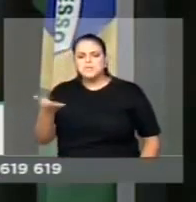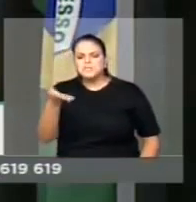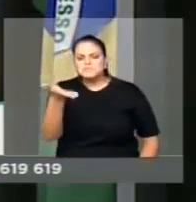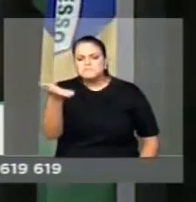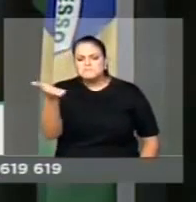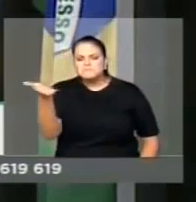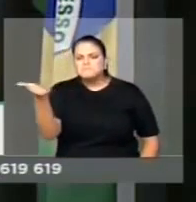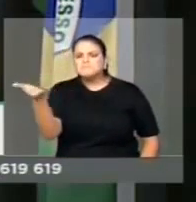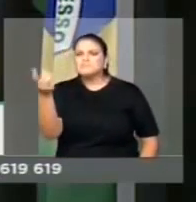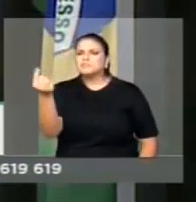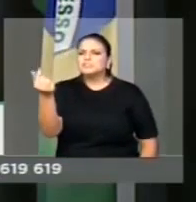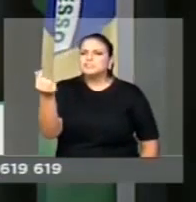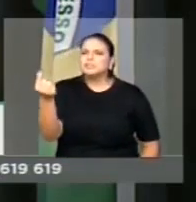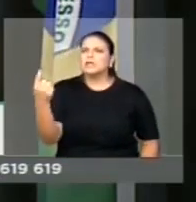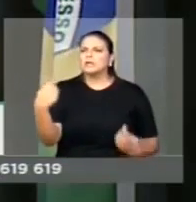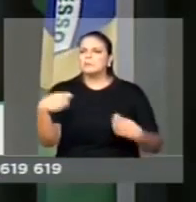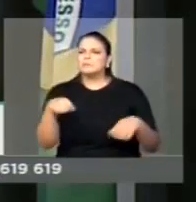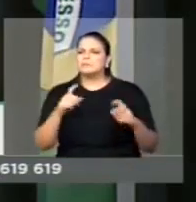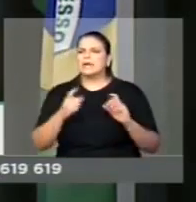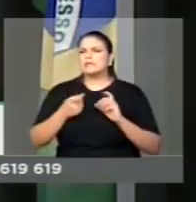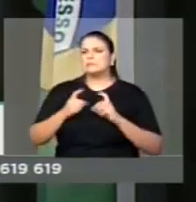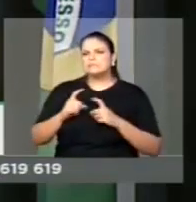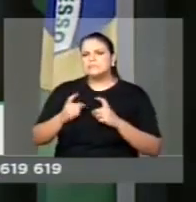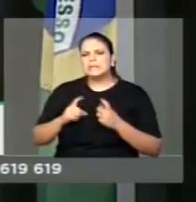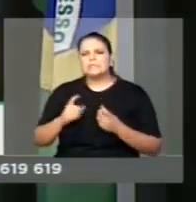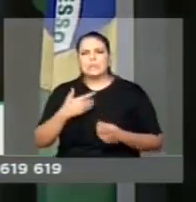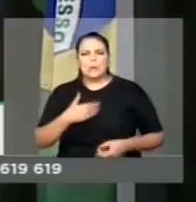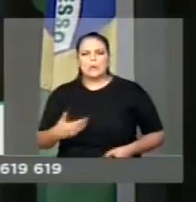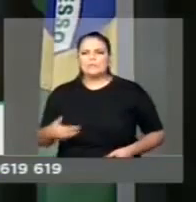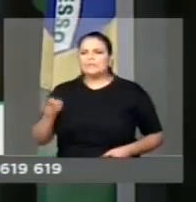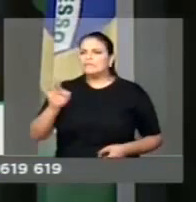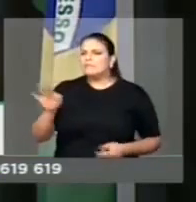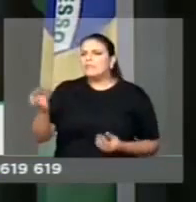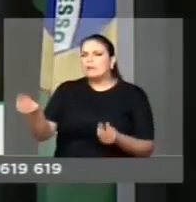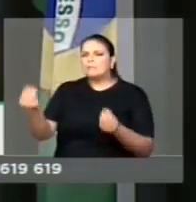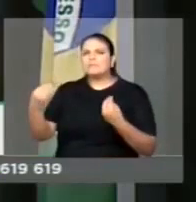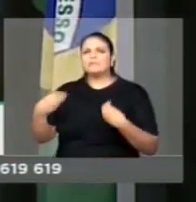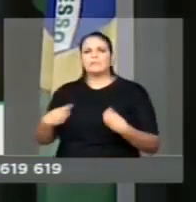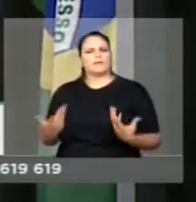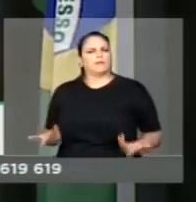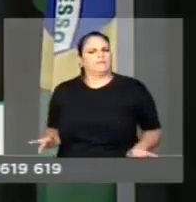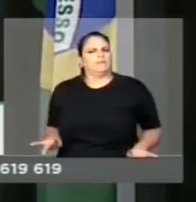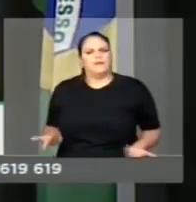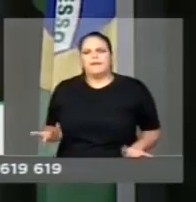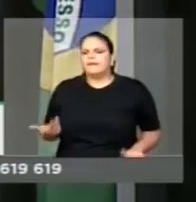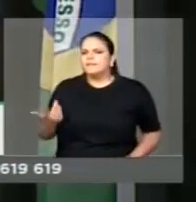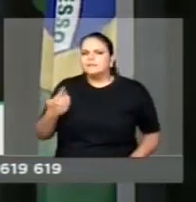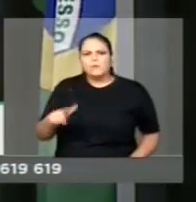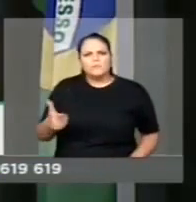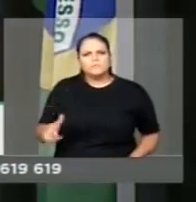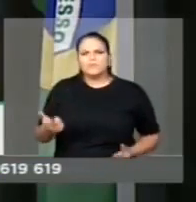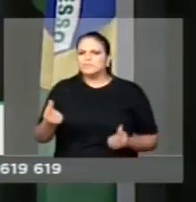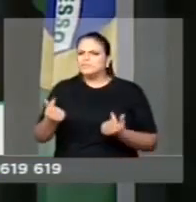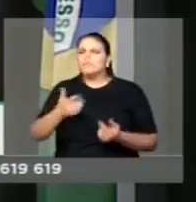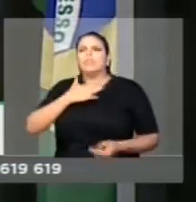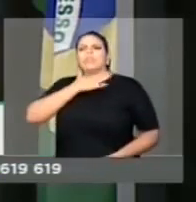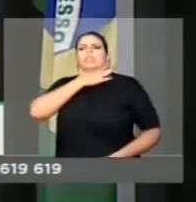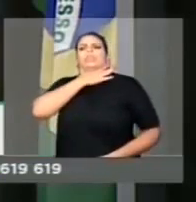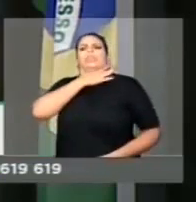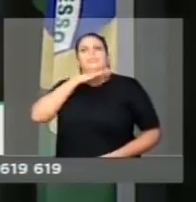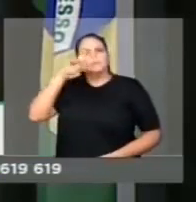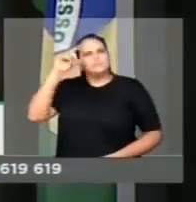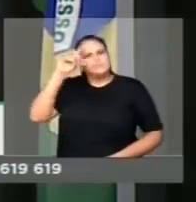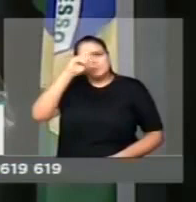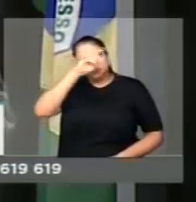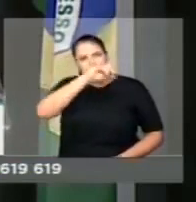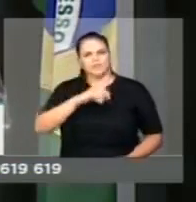transferido ações e responsabilidades, mas não os recursos necessários para os estados e municípios atuarem com a devida